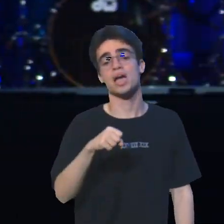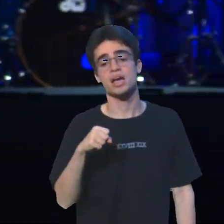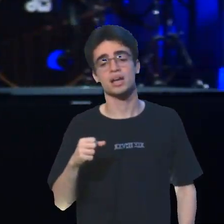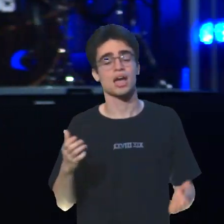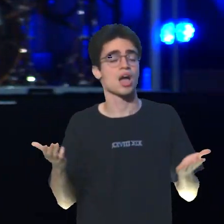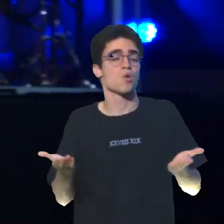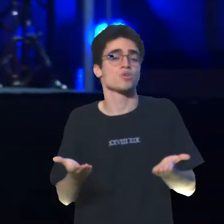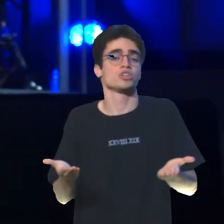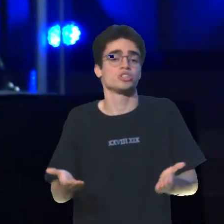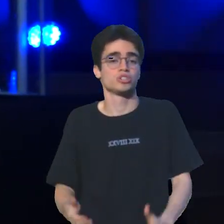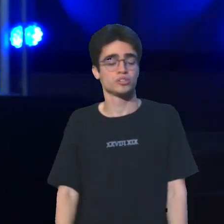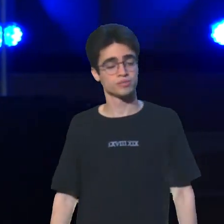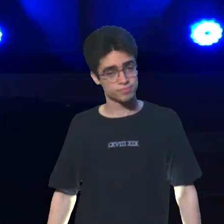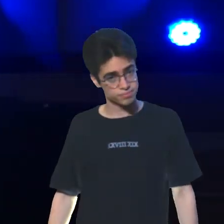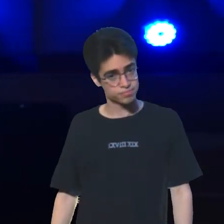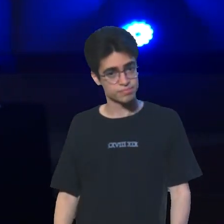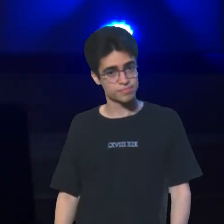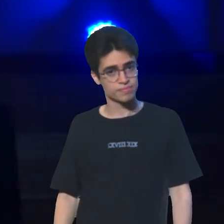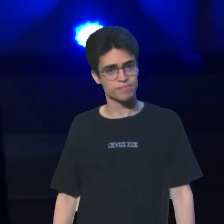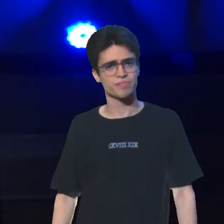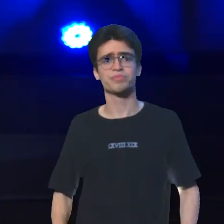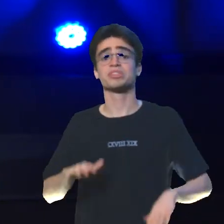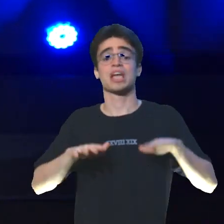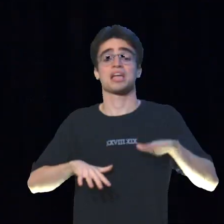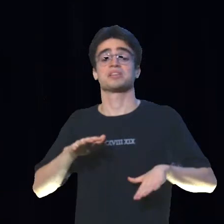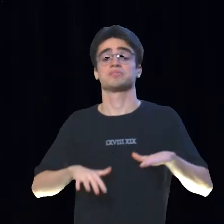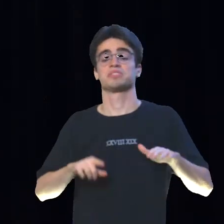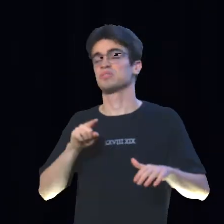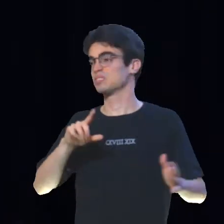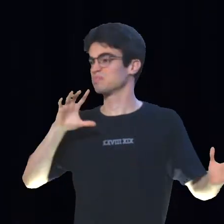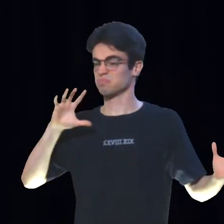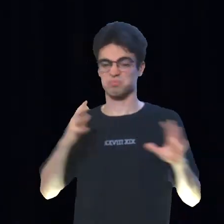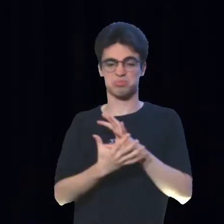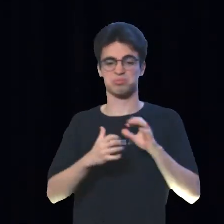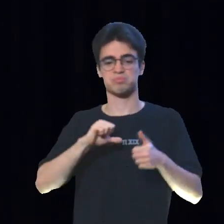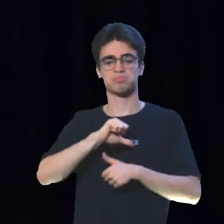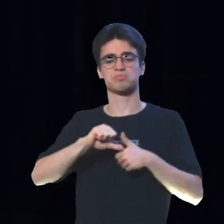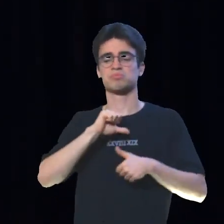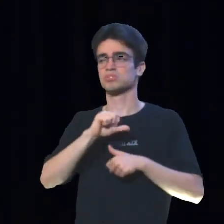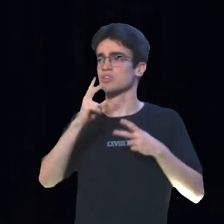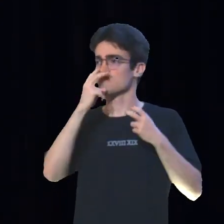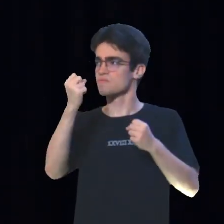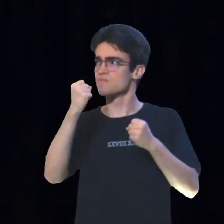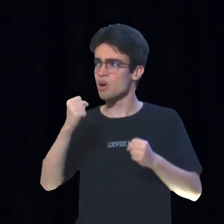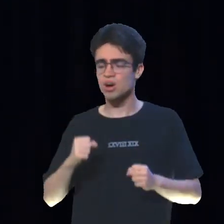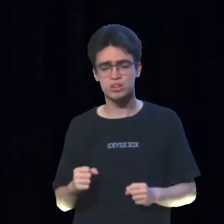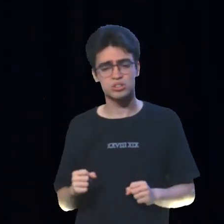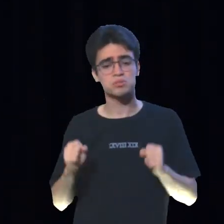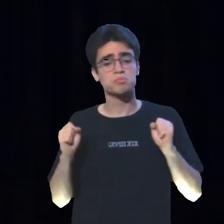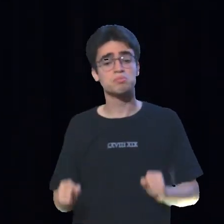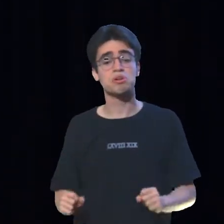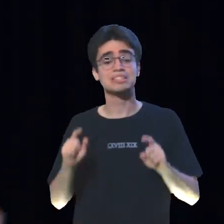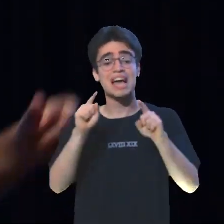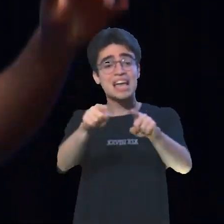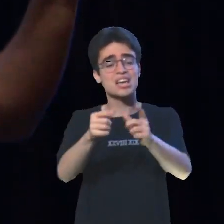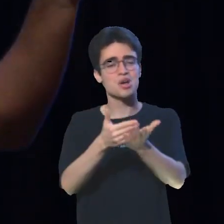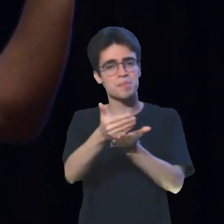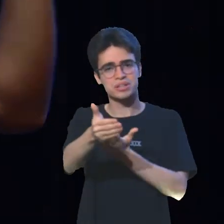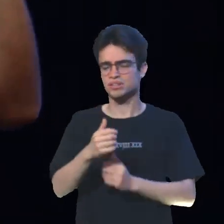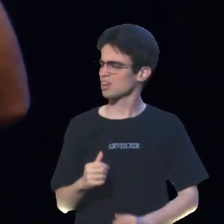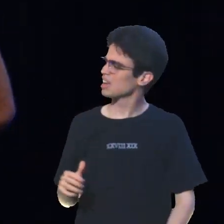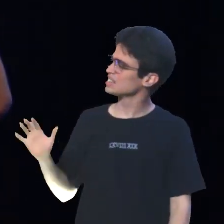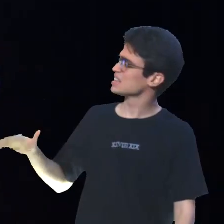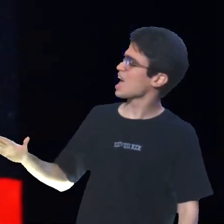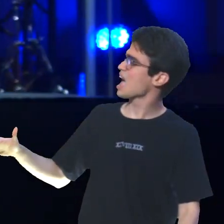noite? Talvez a mudança radical possa começar aí. Talvez você fale: